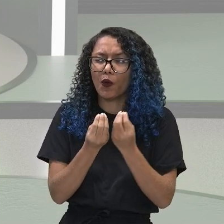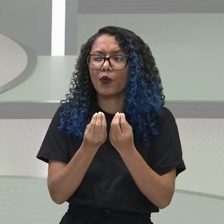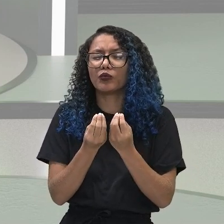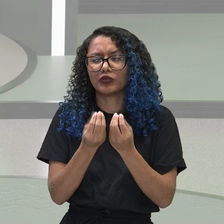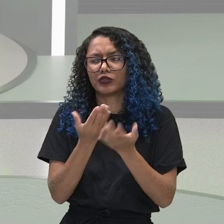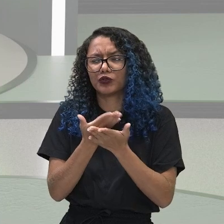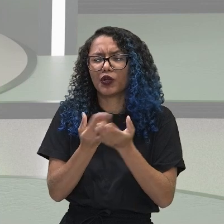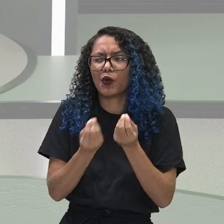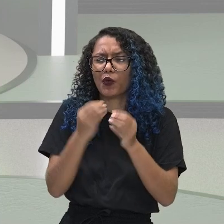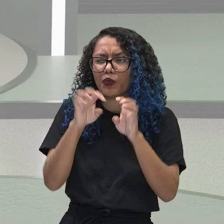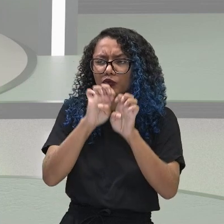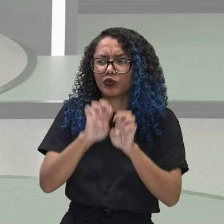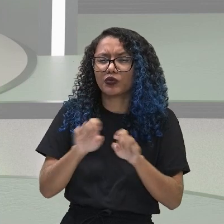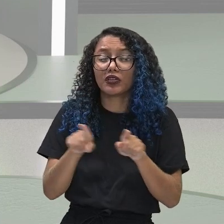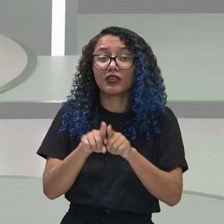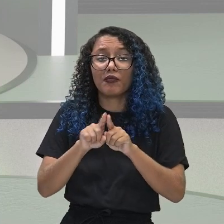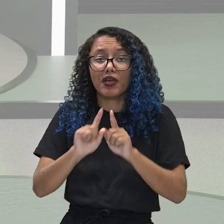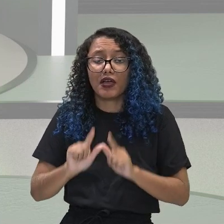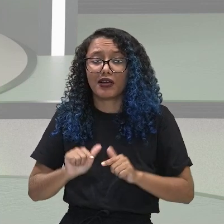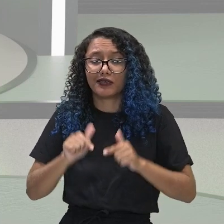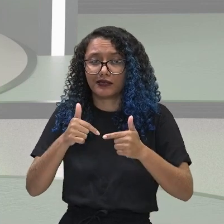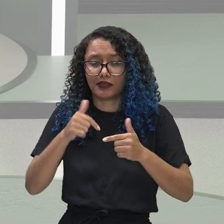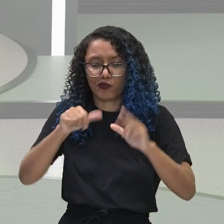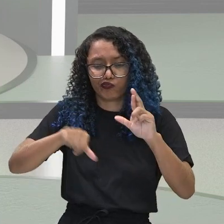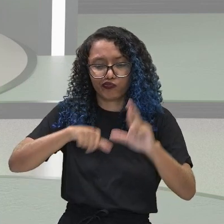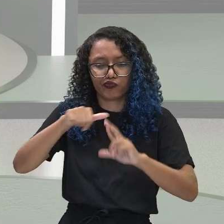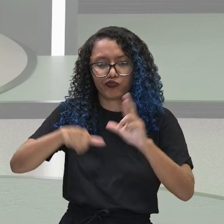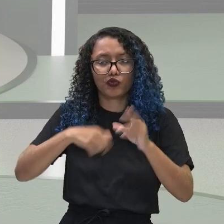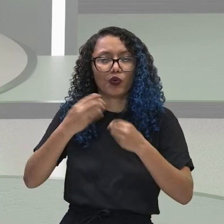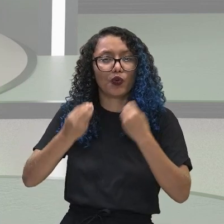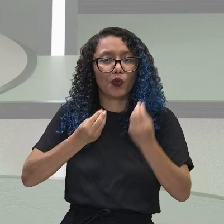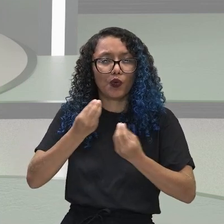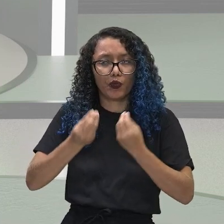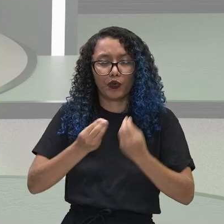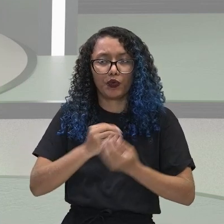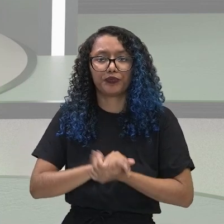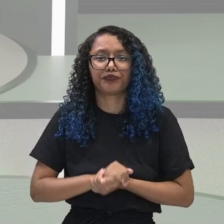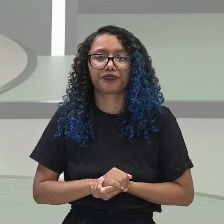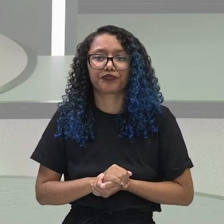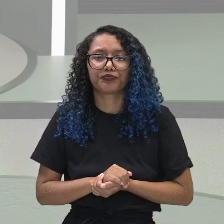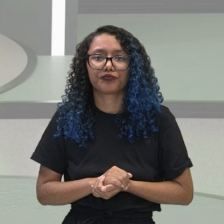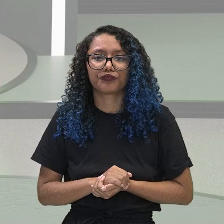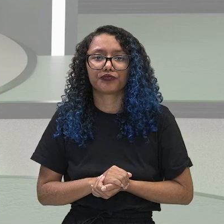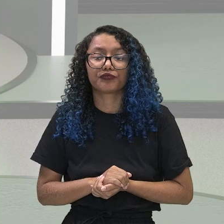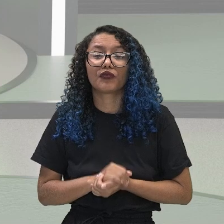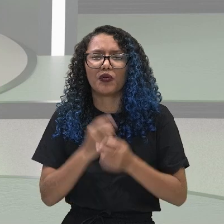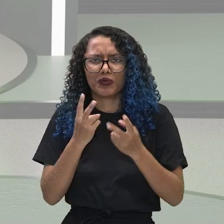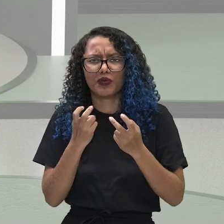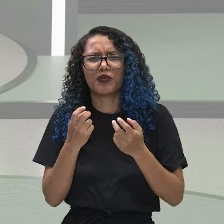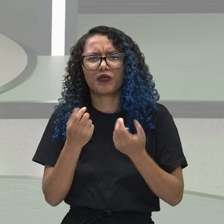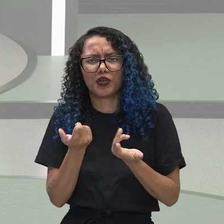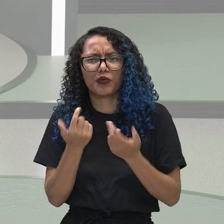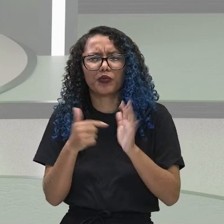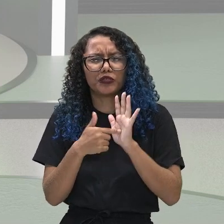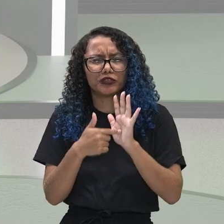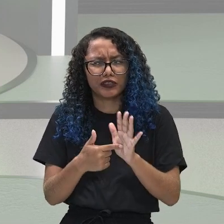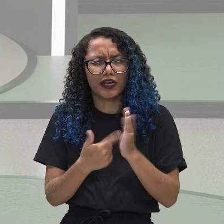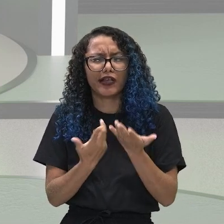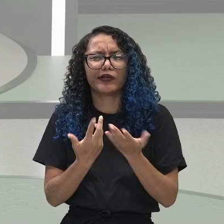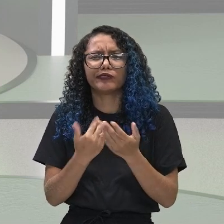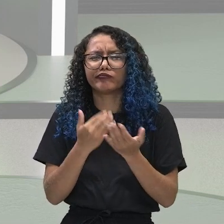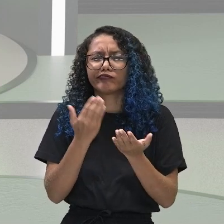reatividade. Ou seja, lembra que eu demonstrei aí esse movimento de ganhar e perder